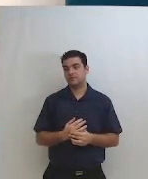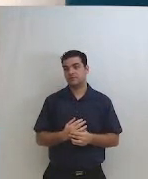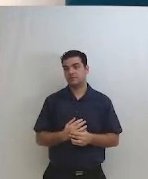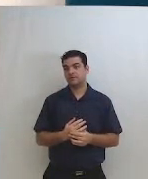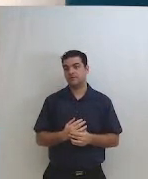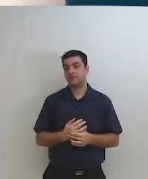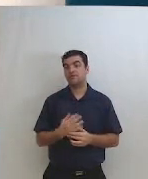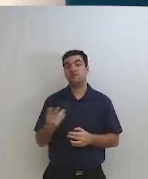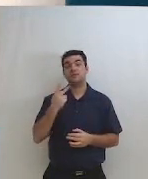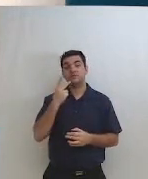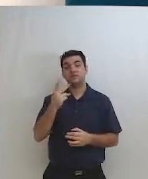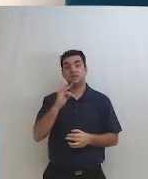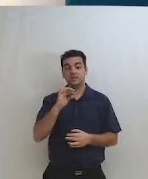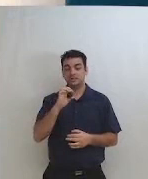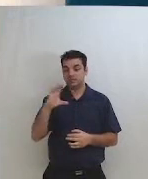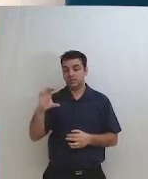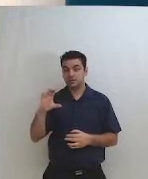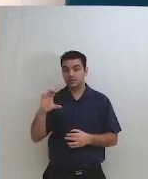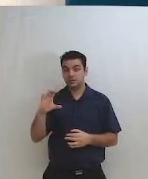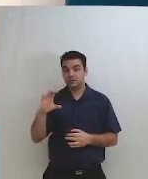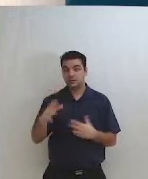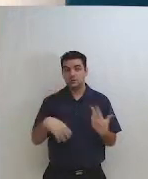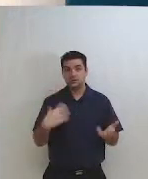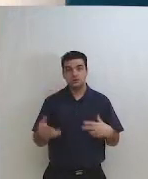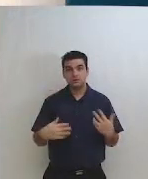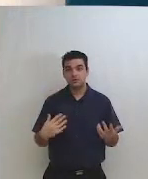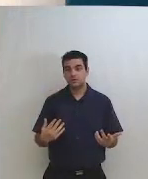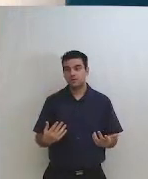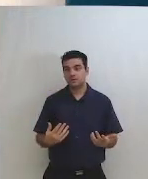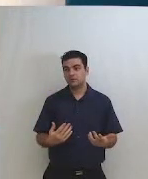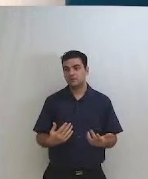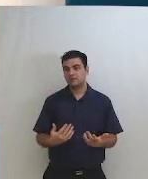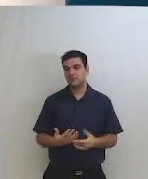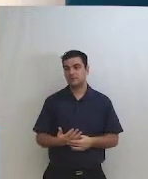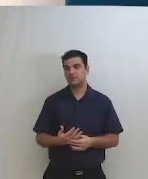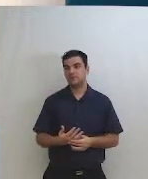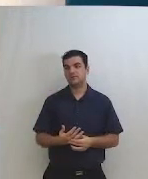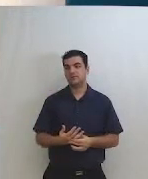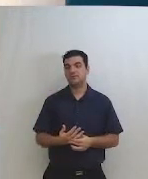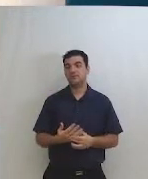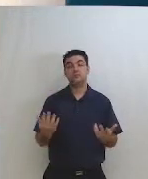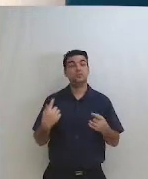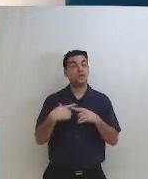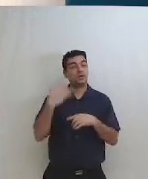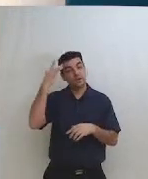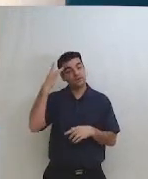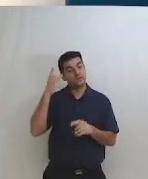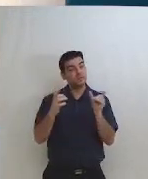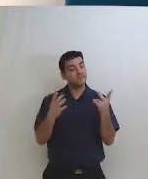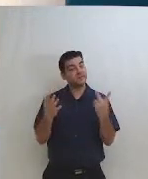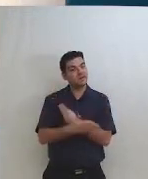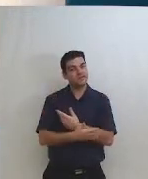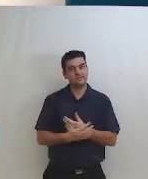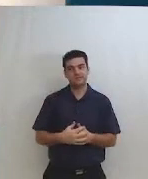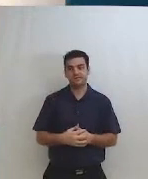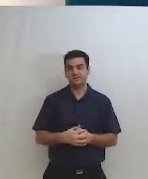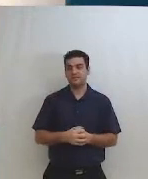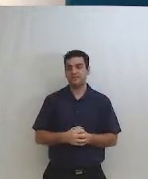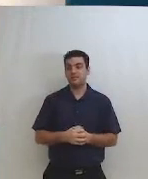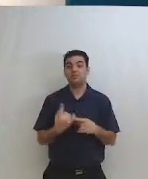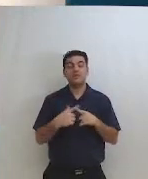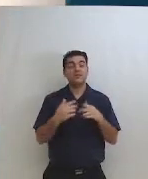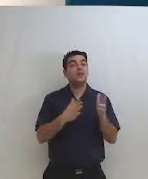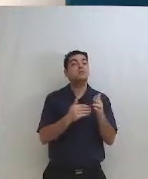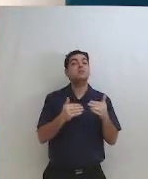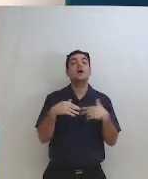etc. Sim, etc. não quer dizer nada, ministro Sebastião. Não, quer dizer tudo. Ou seja, não, ele vai se limitar àquelas informações